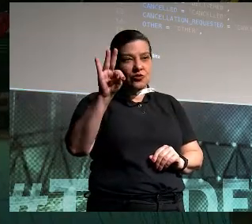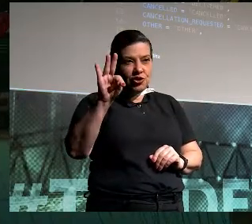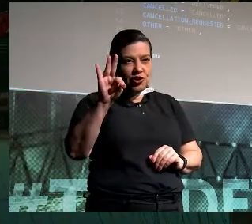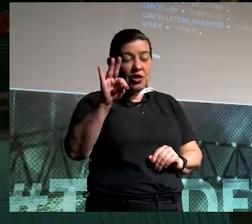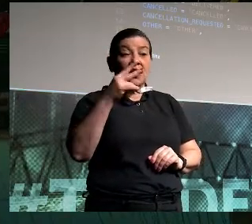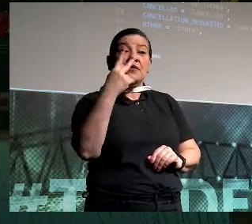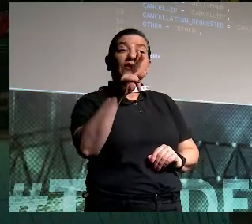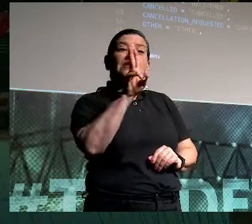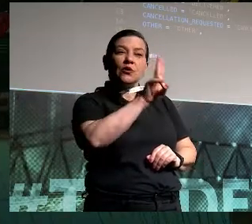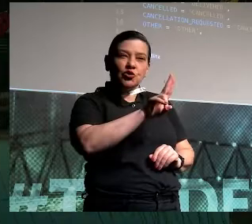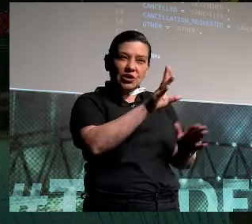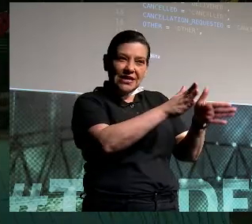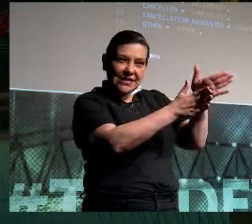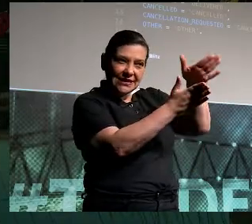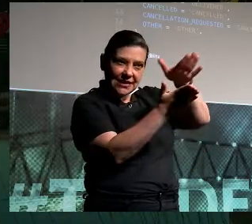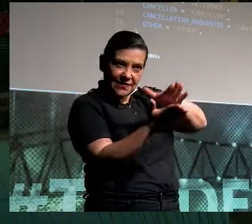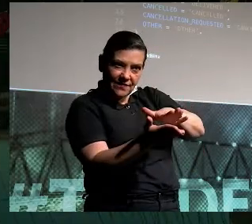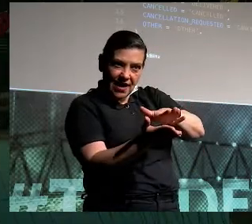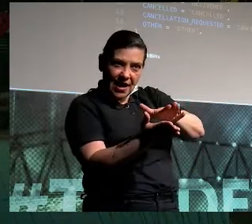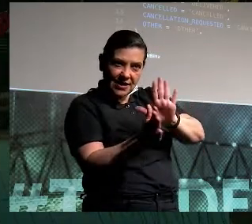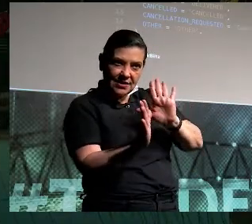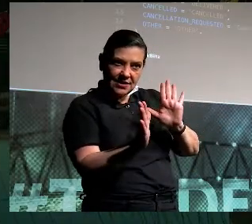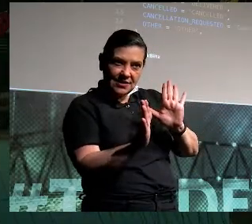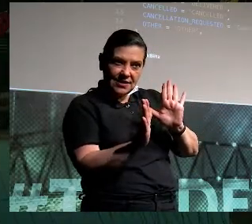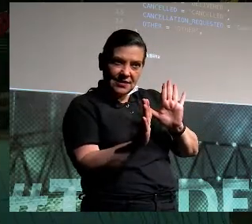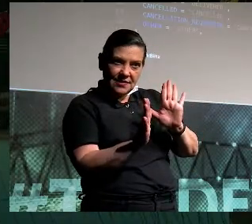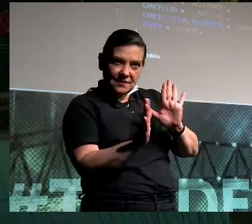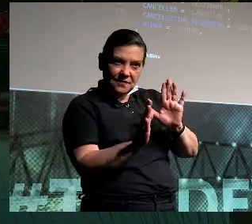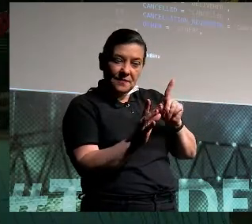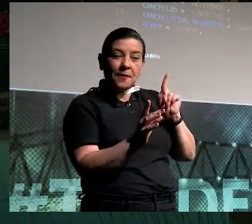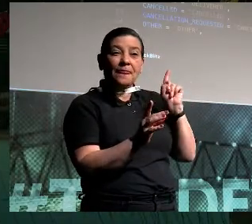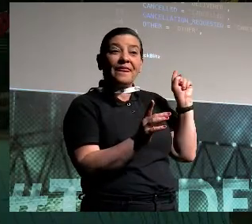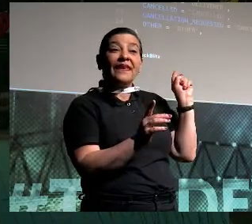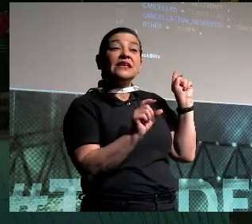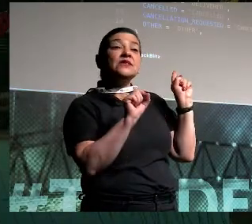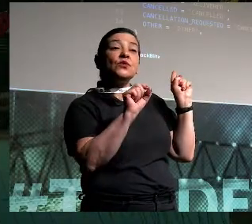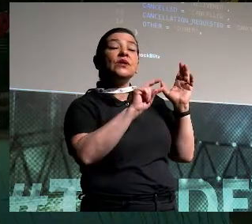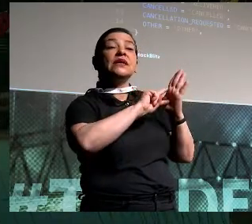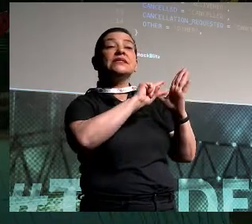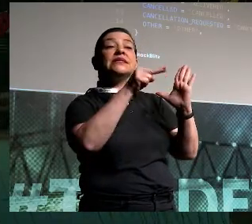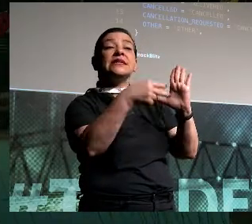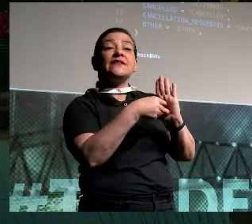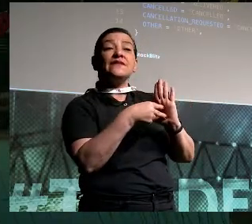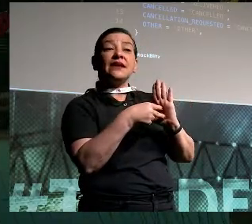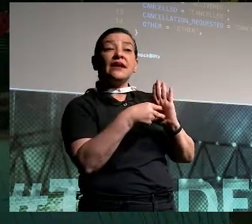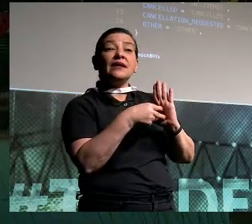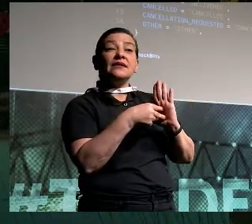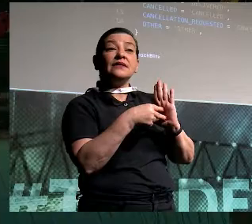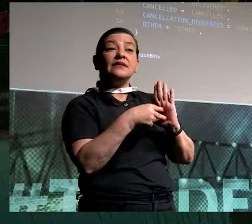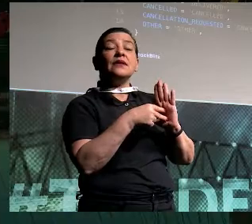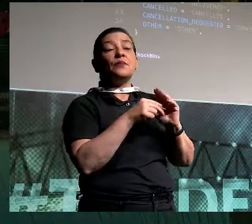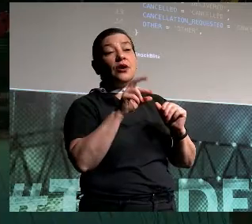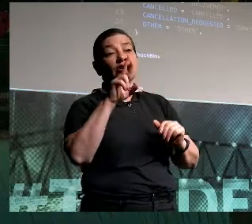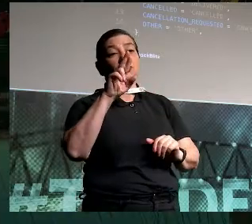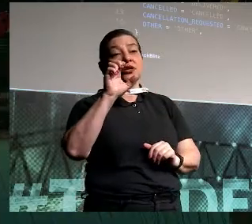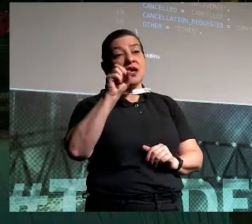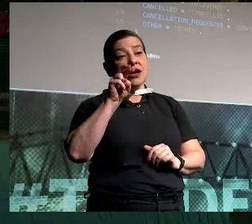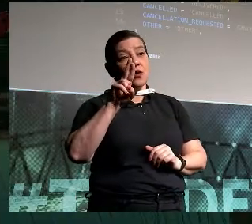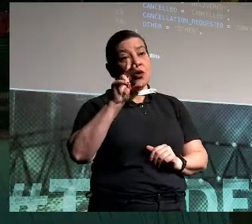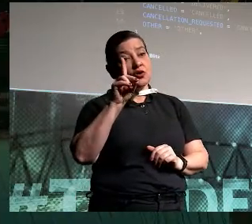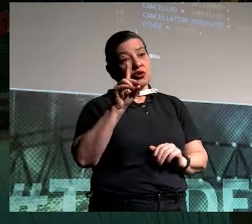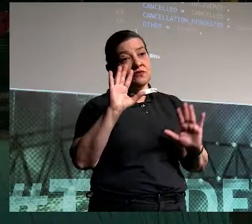cara utilizar essa interface event aqui sem passar um metadata, esse cara aqui vai ser um record de string unknown